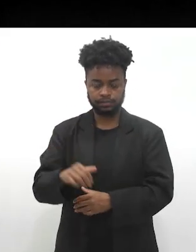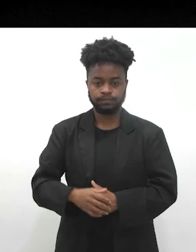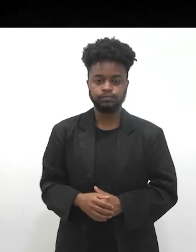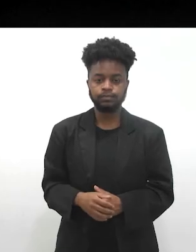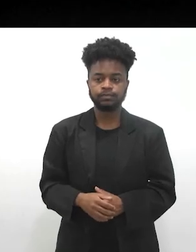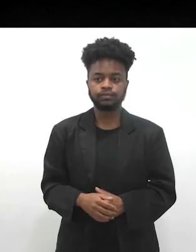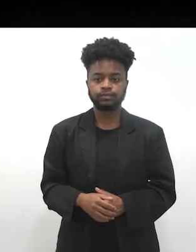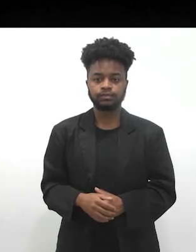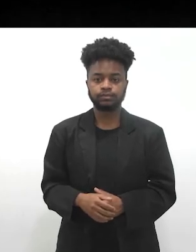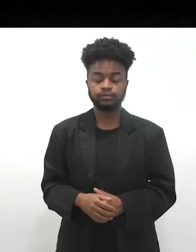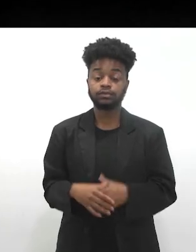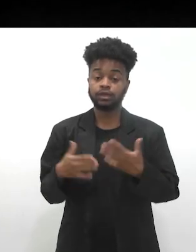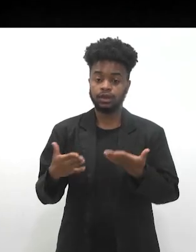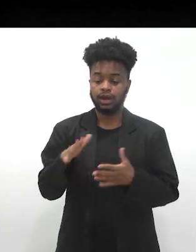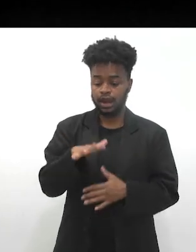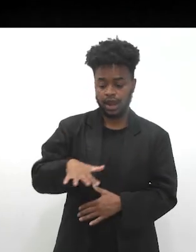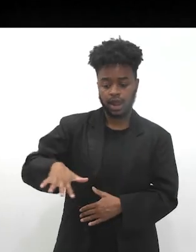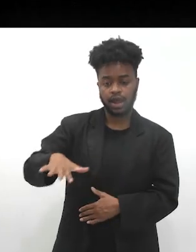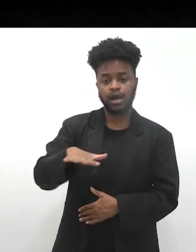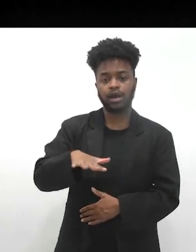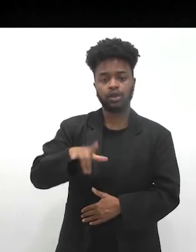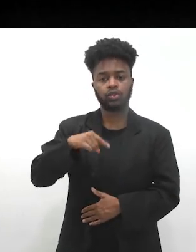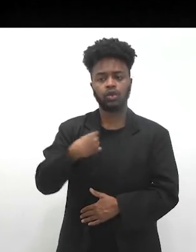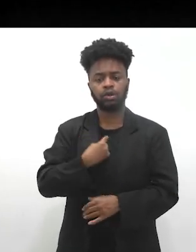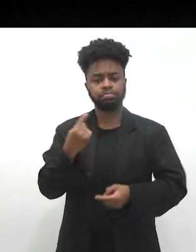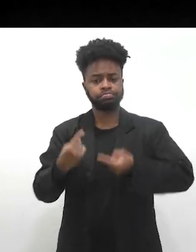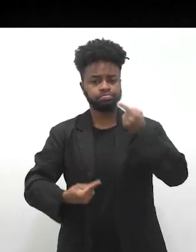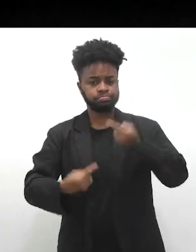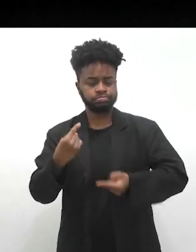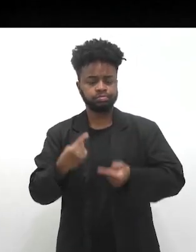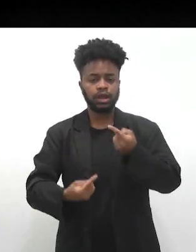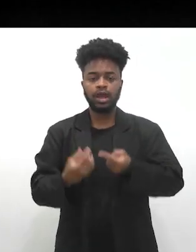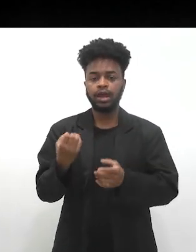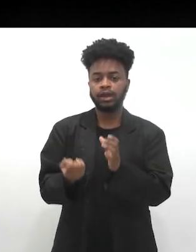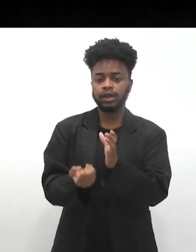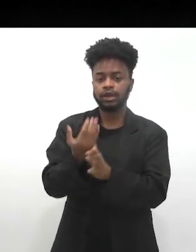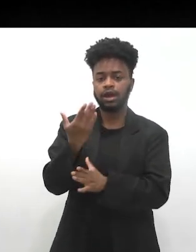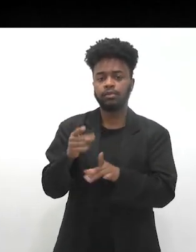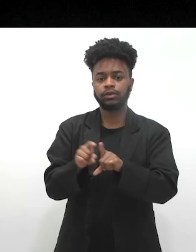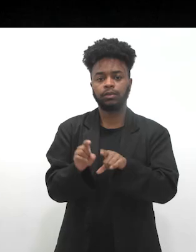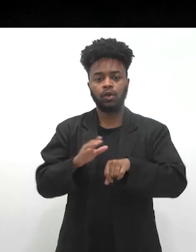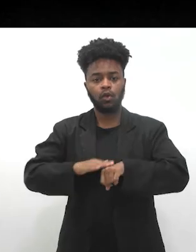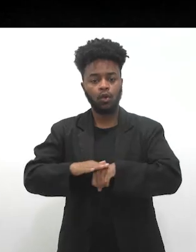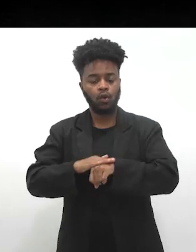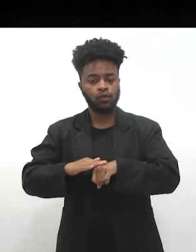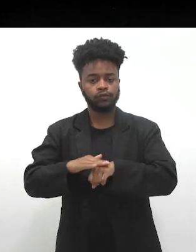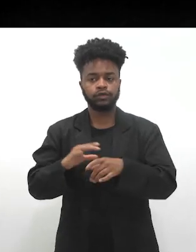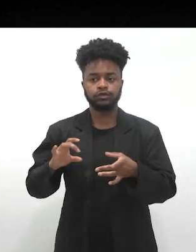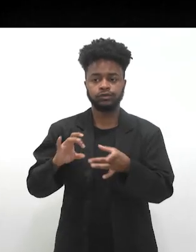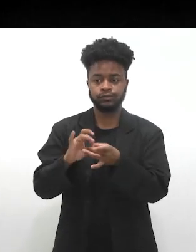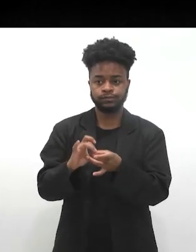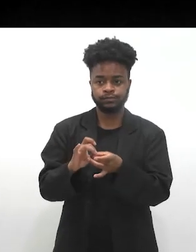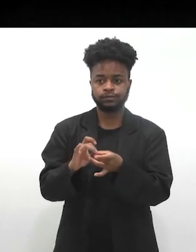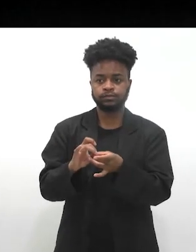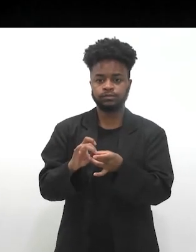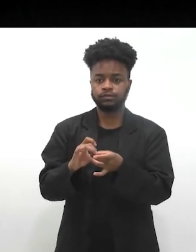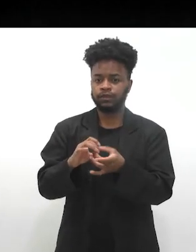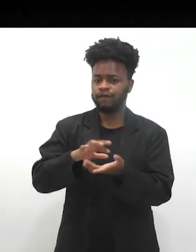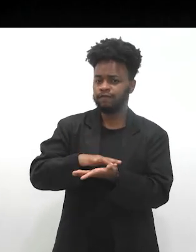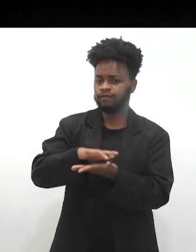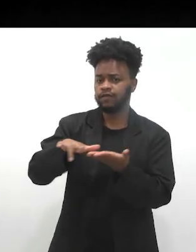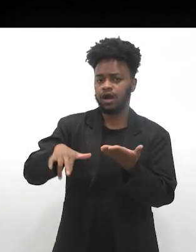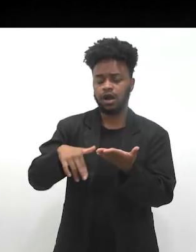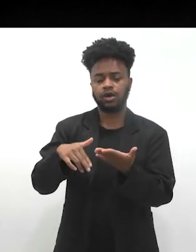E essa região, nós estamos dialogando fortemente, criamos e conversamos com